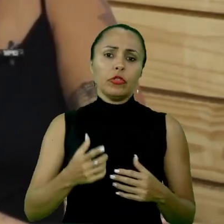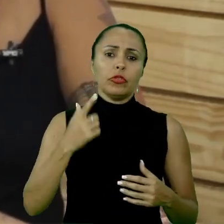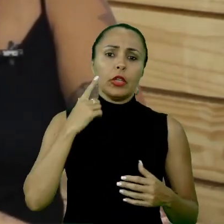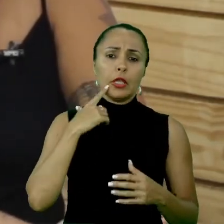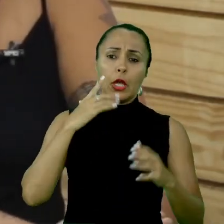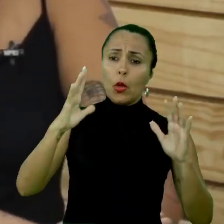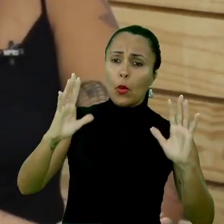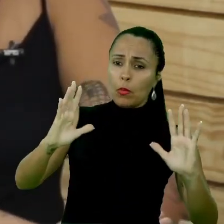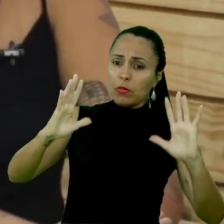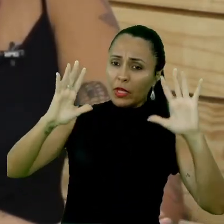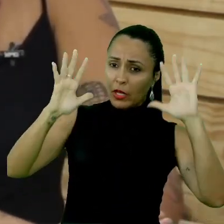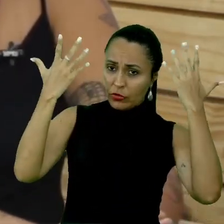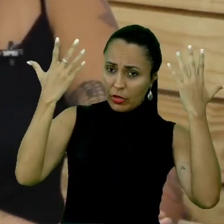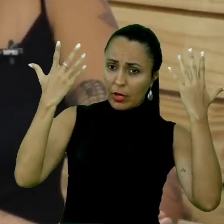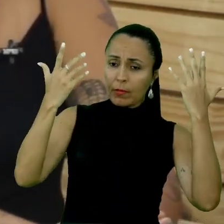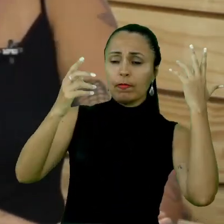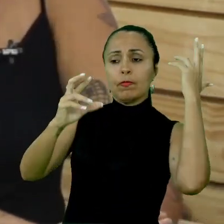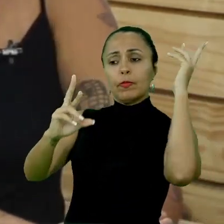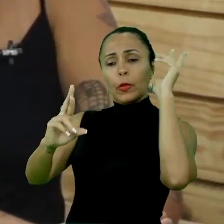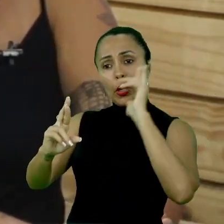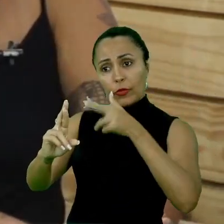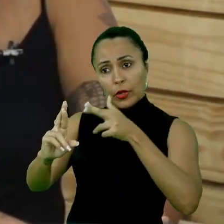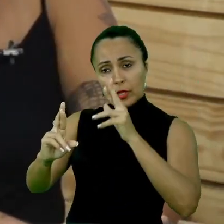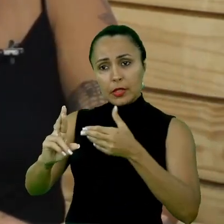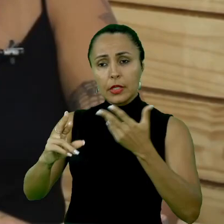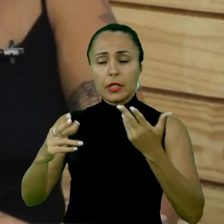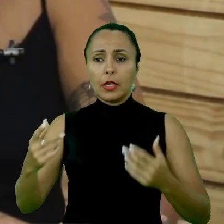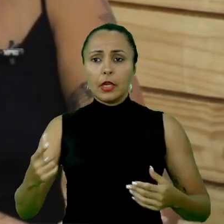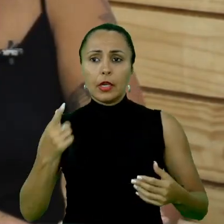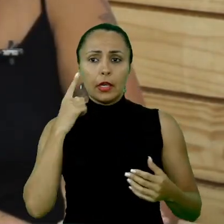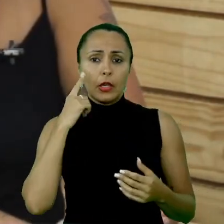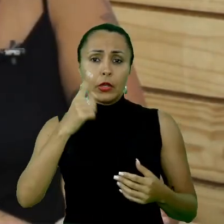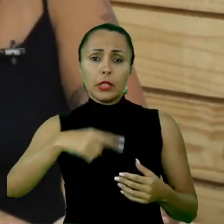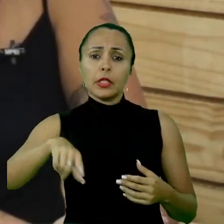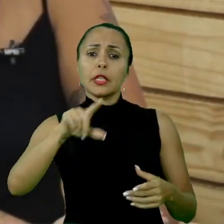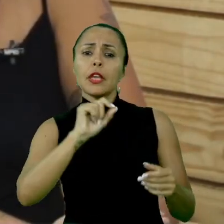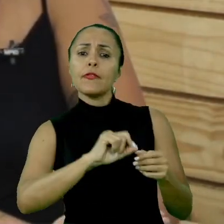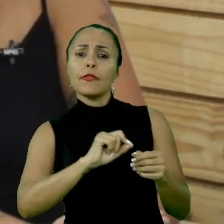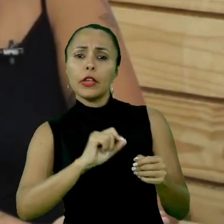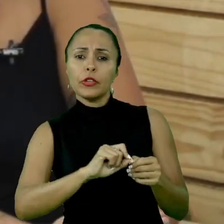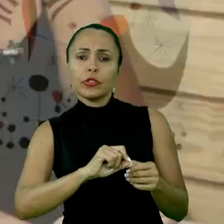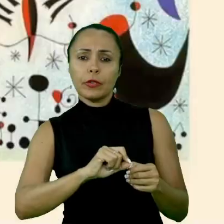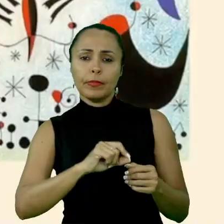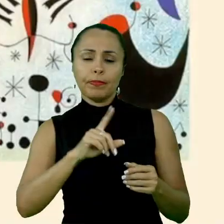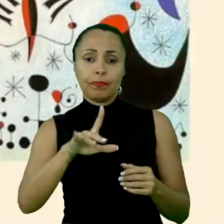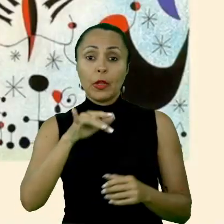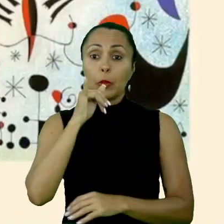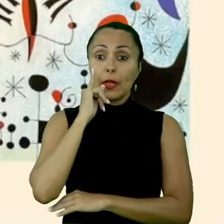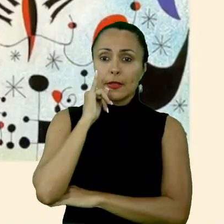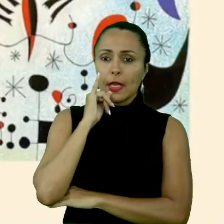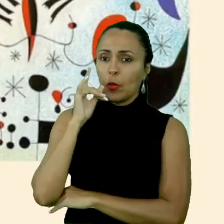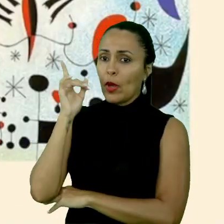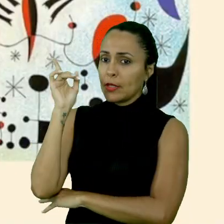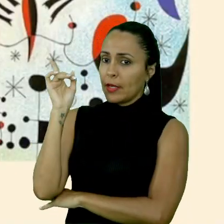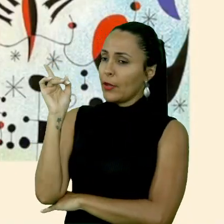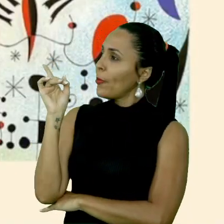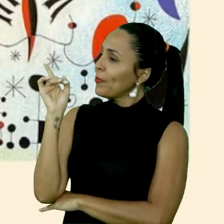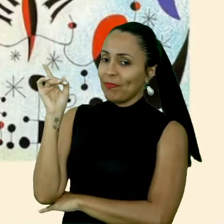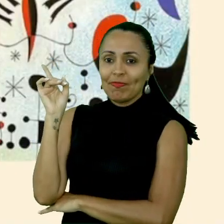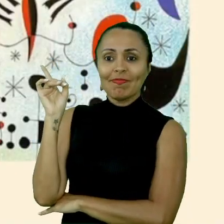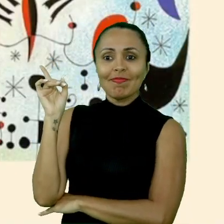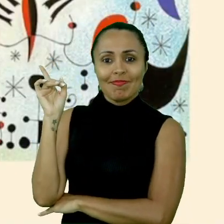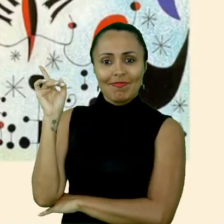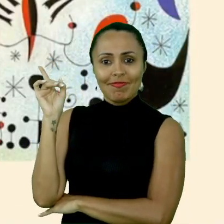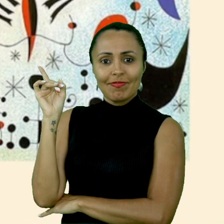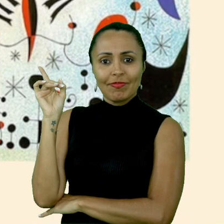gente referencia, como a gente estava falando, referencia quem fez, que foi o caso dessa peça, desse brinco da Ecrã, que